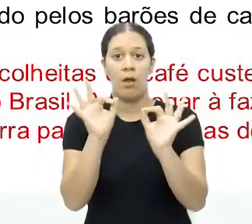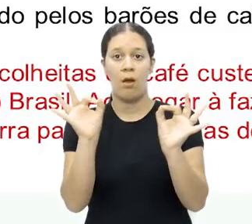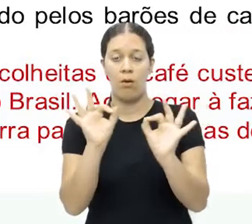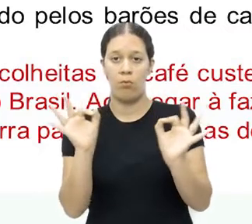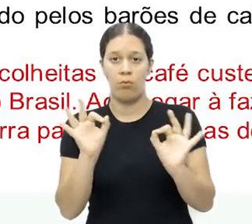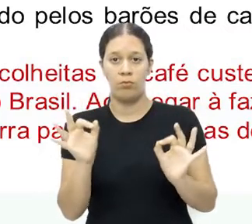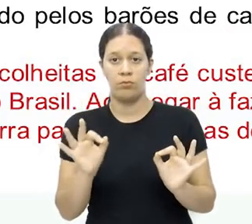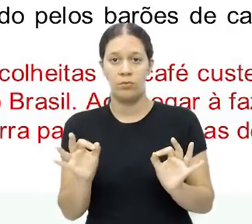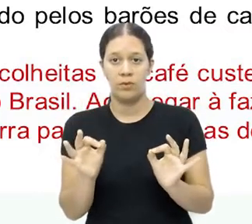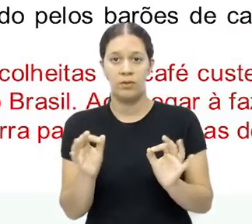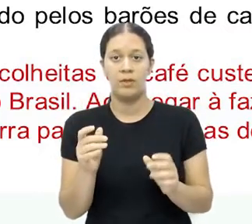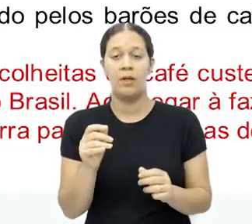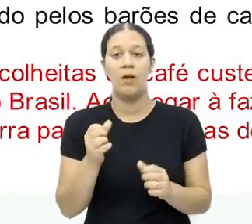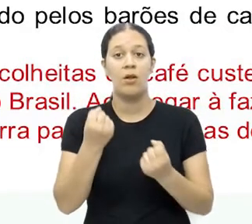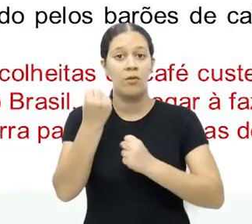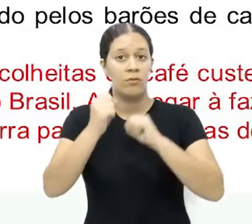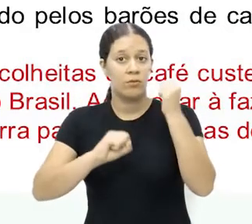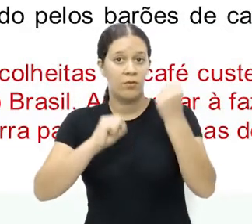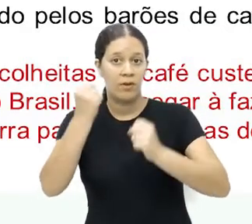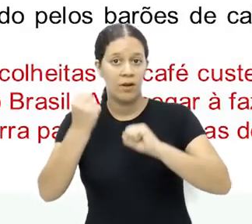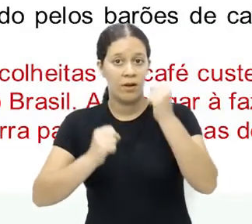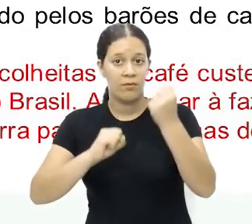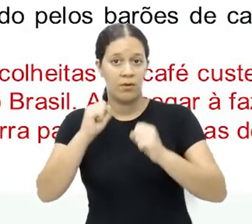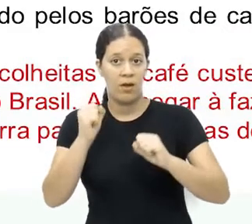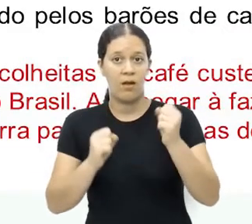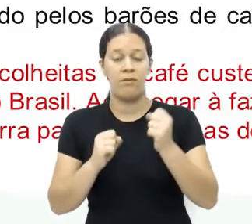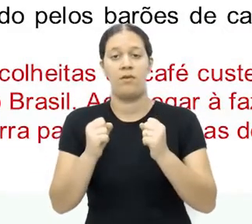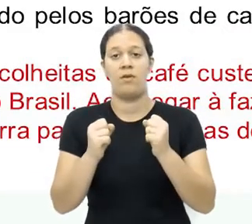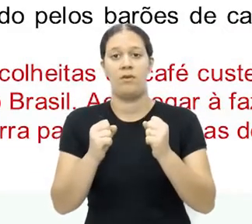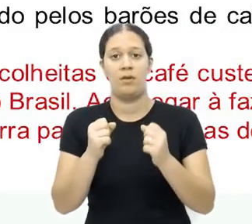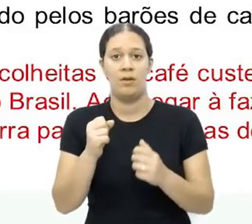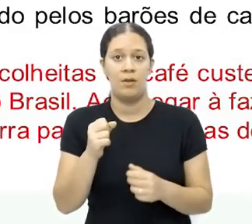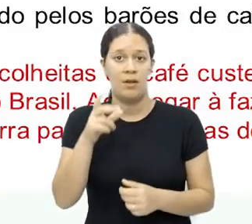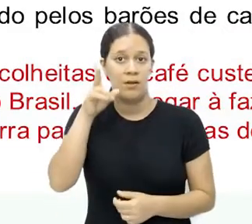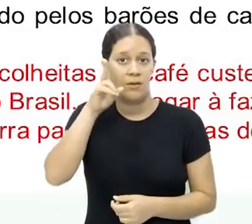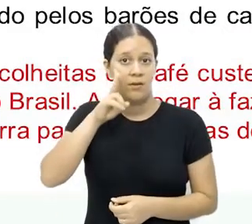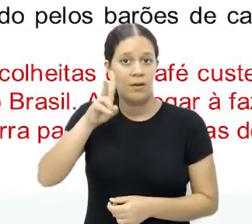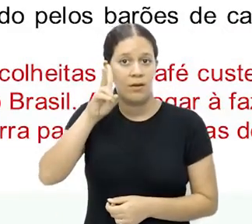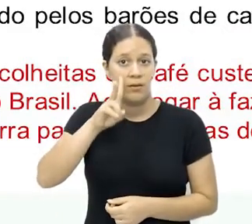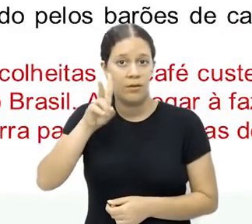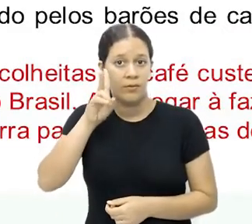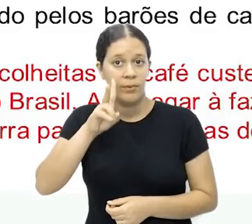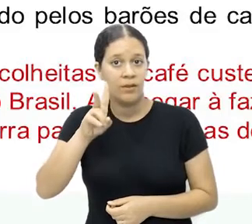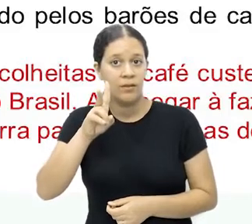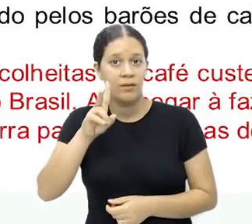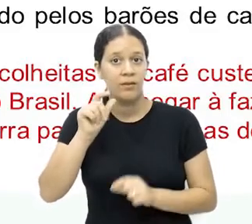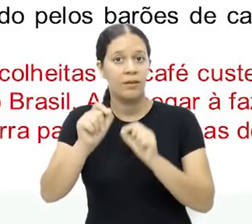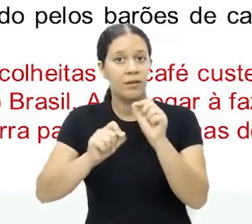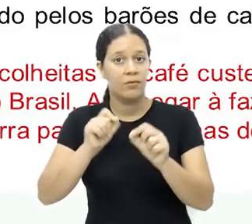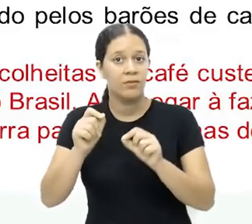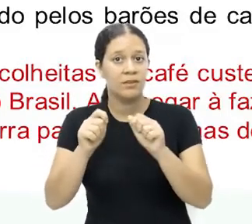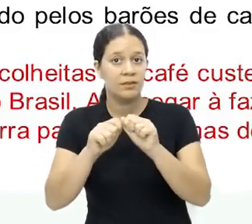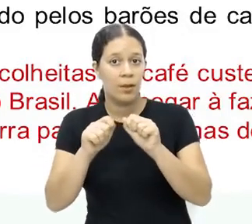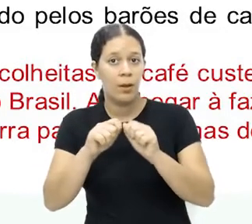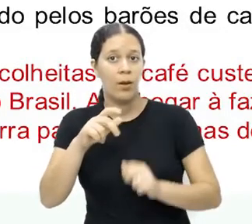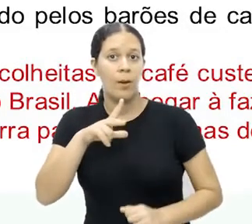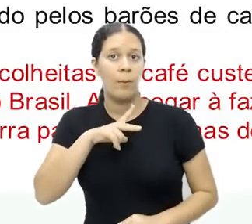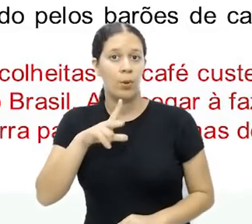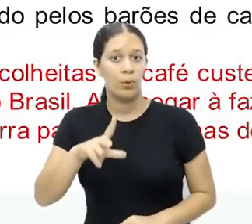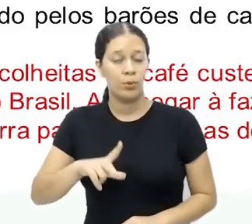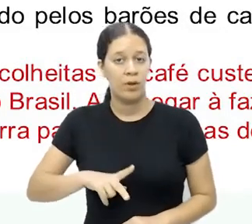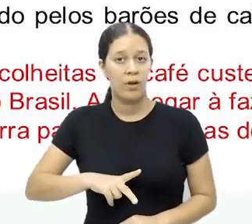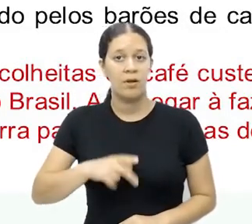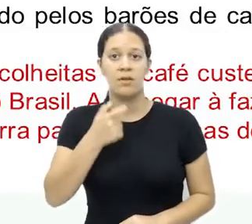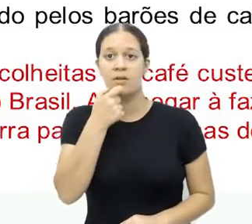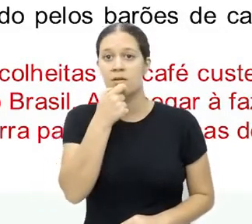Brasil ainda não fabricava navios, tá bom? Lembra quem fabricava navios? Portugal, Inglaterra